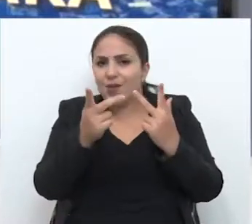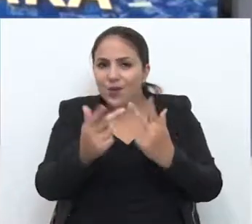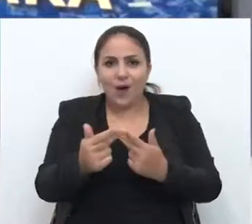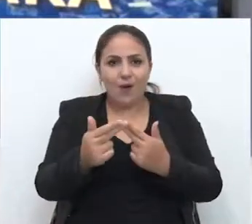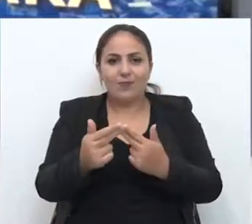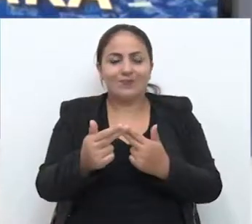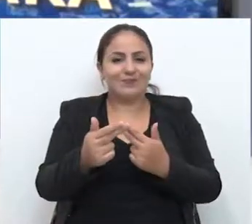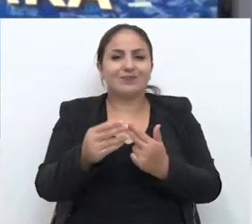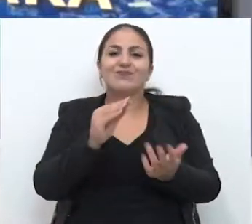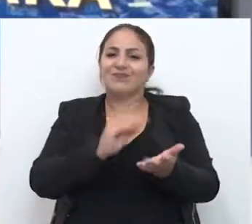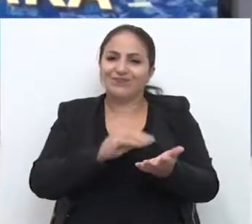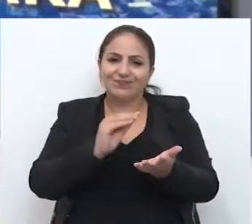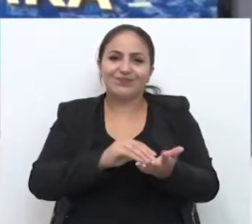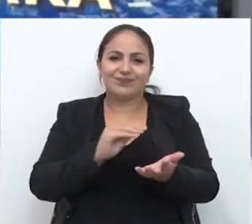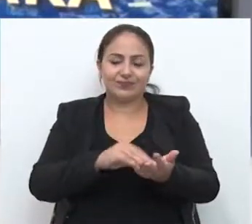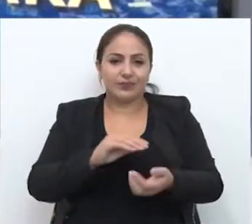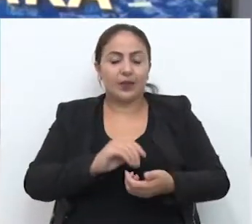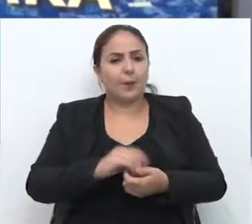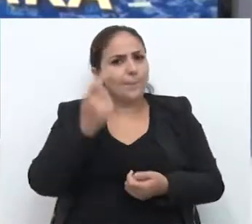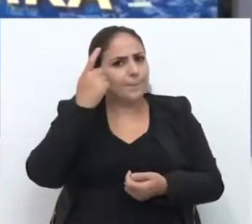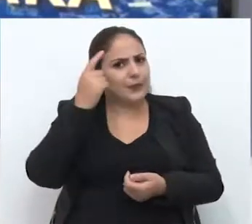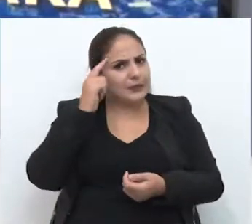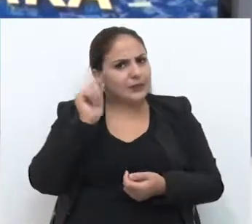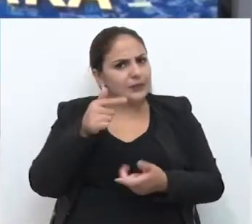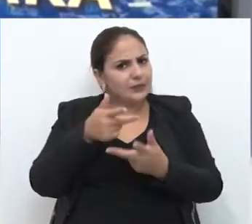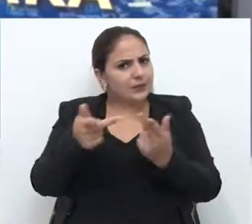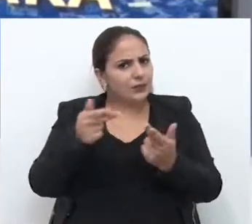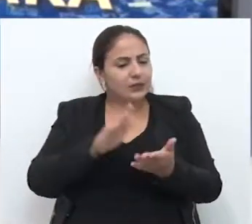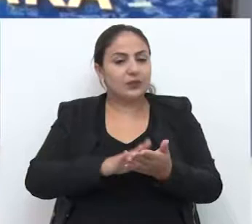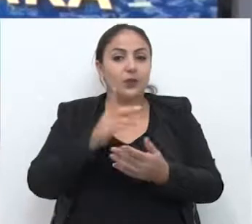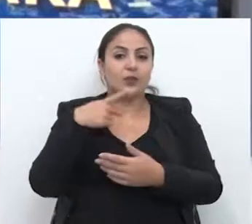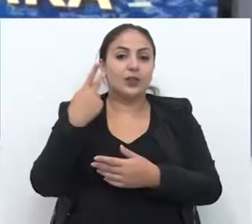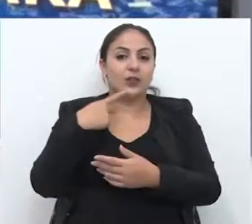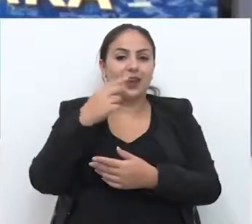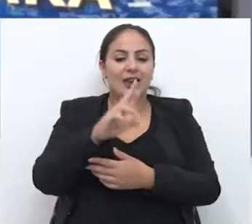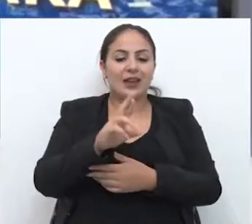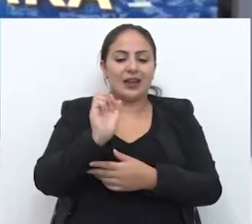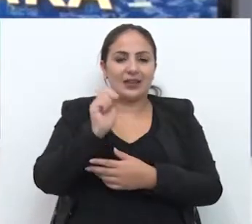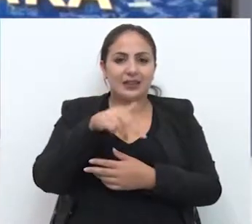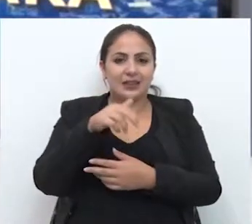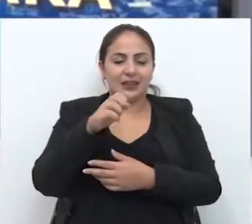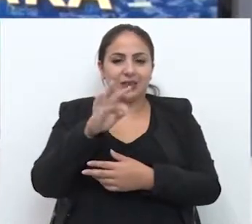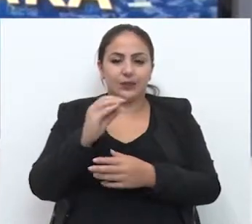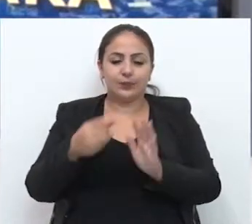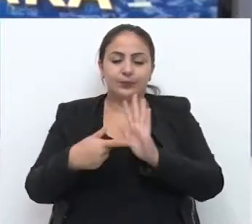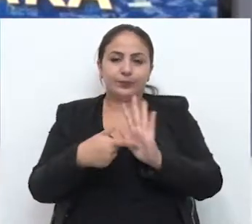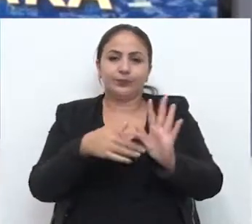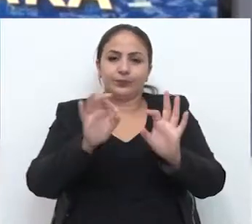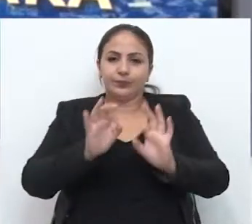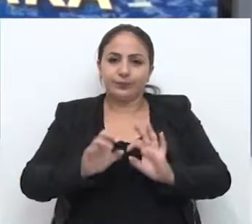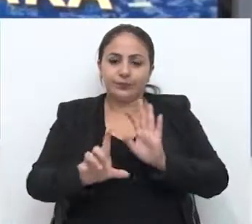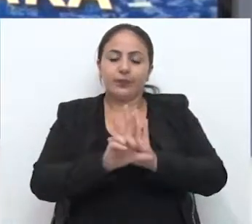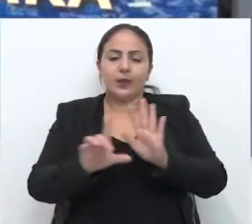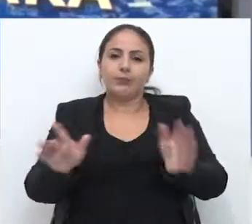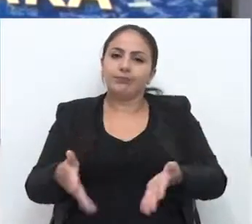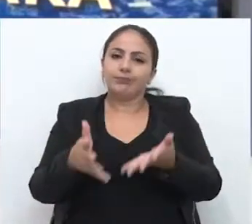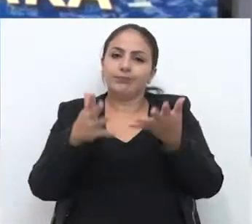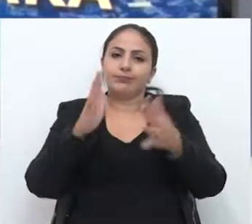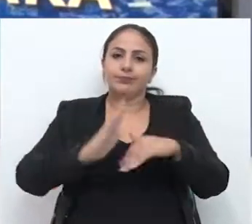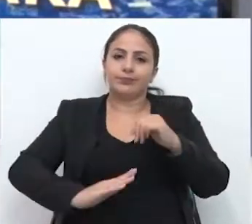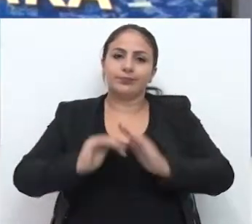mas mesmo assim não é suficiente. Pensando nisso, o vereador Renato Tchecker apresentou um projeto de lei